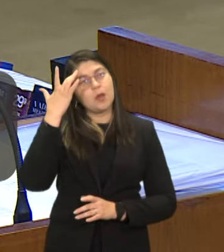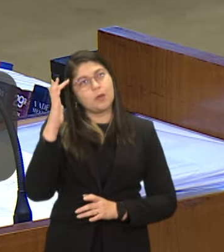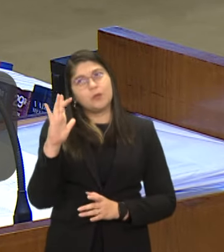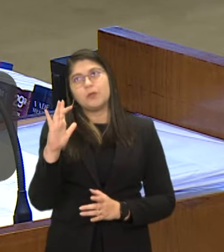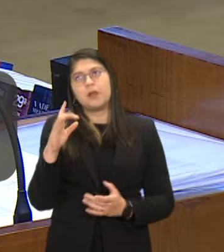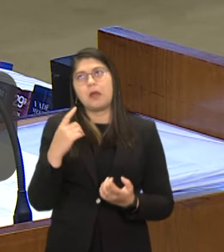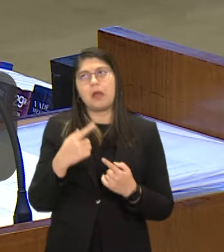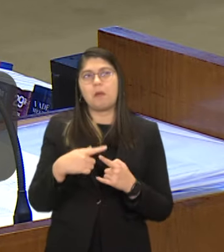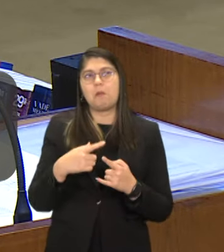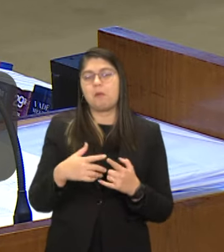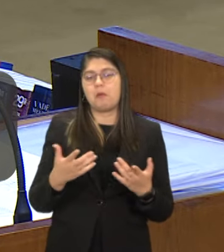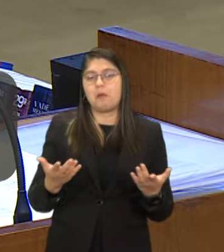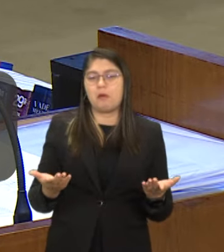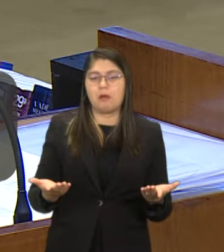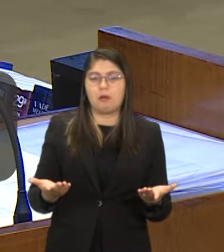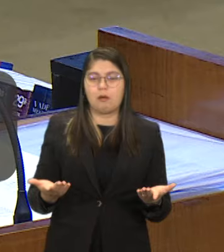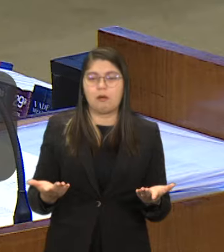saiu.